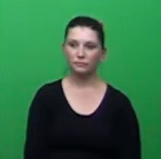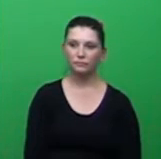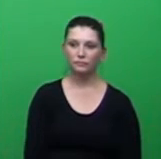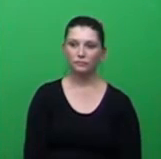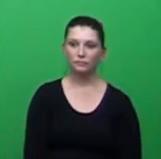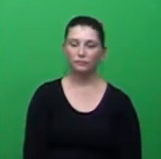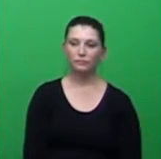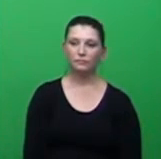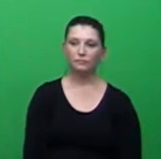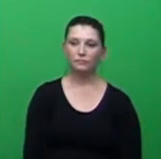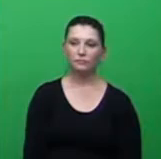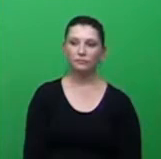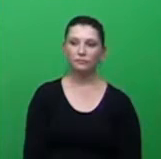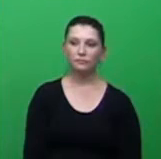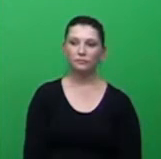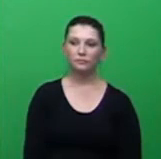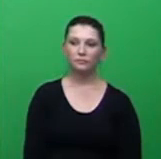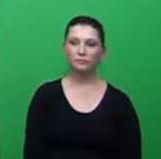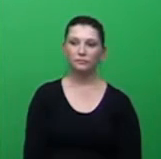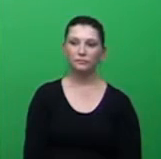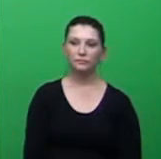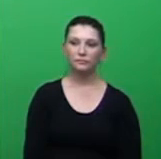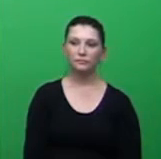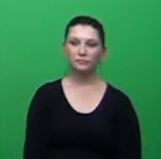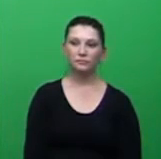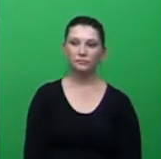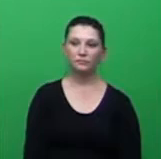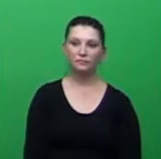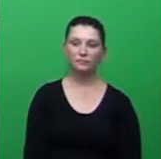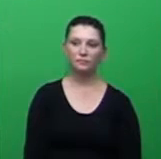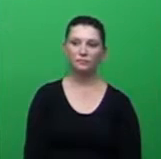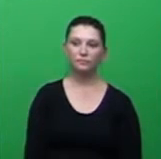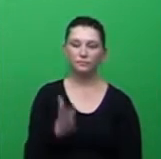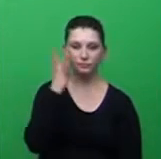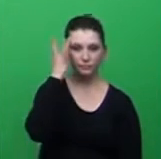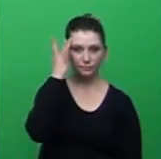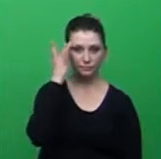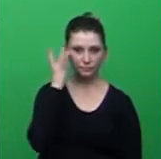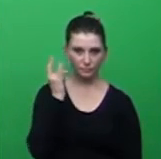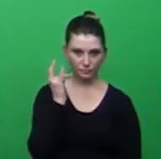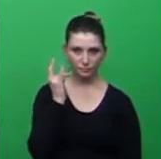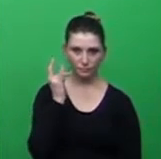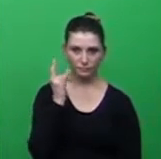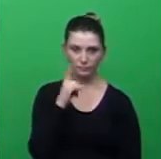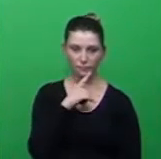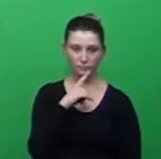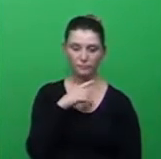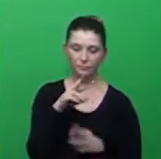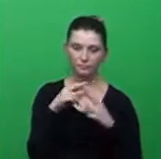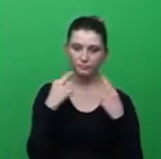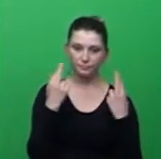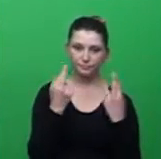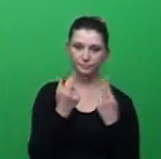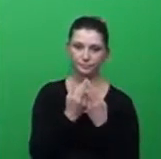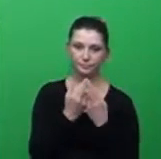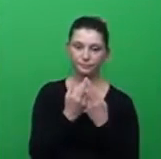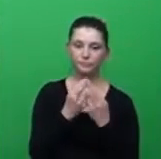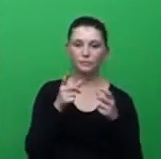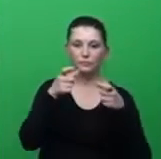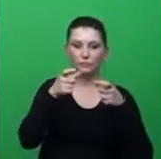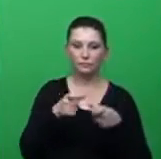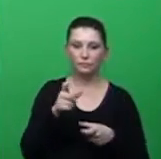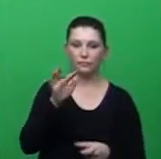O vereador Ricardo Fabris anuncia que a reunião acontece amanhã às 14 horas no Fórum de Criciúma. Senhor presidente,